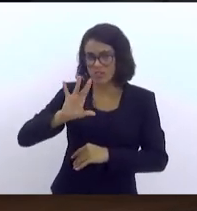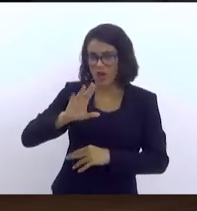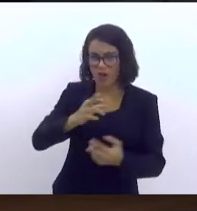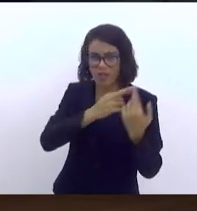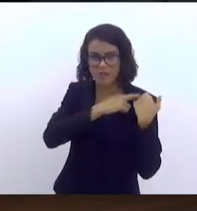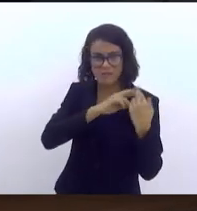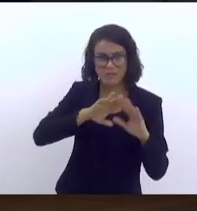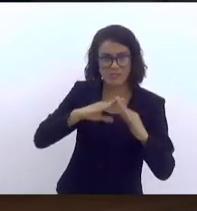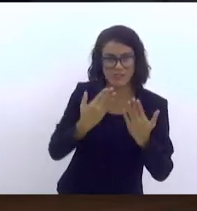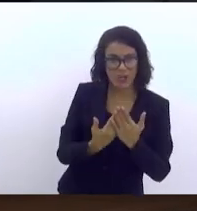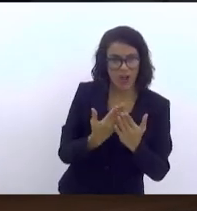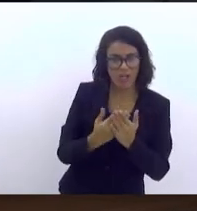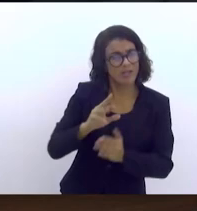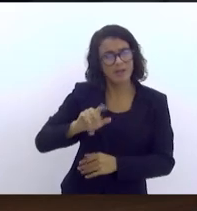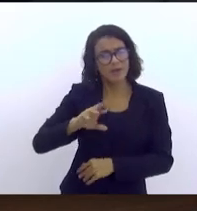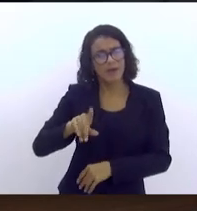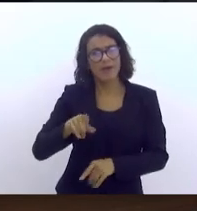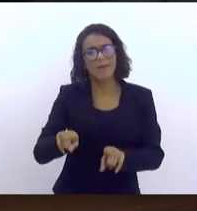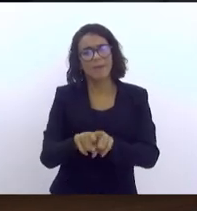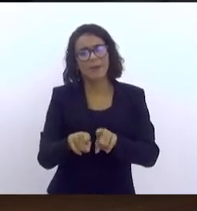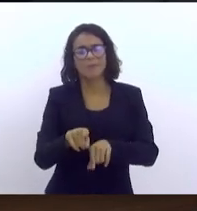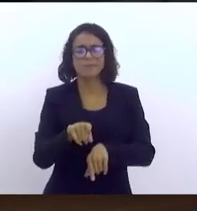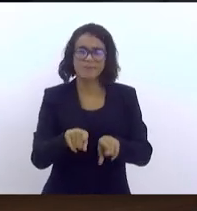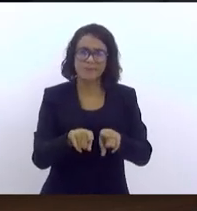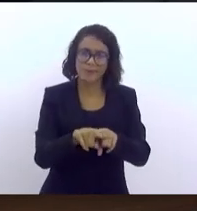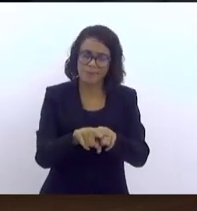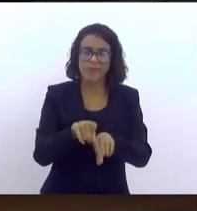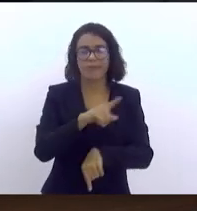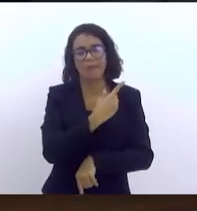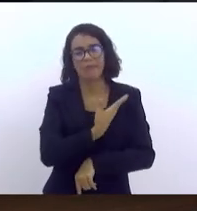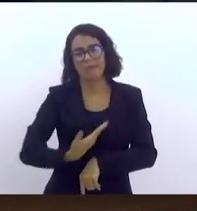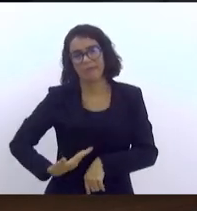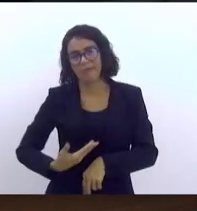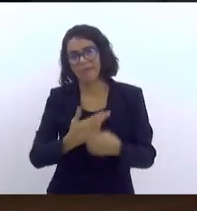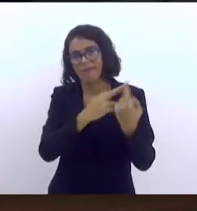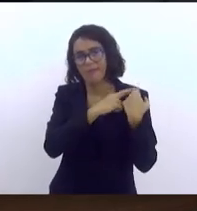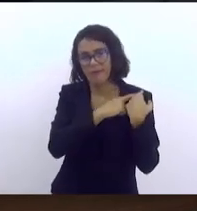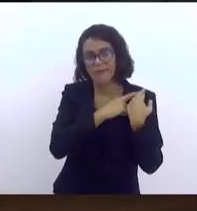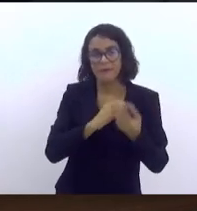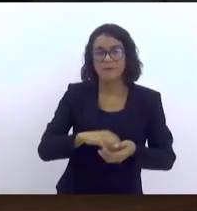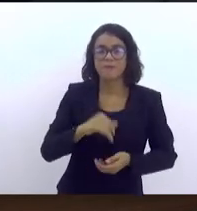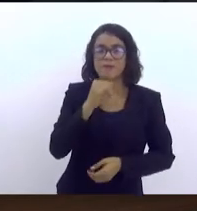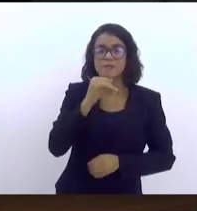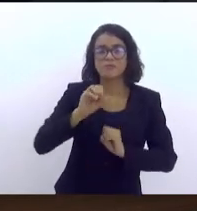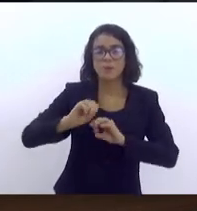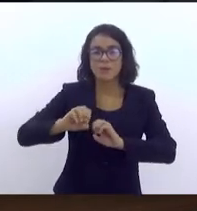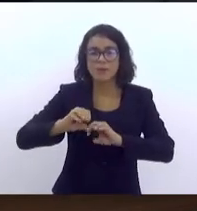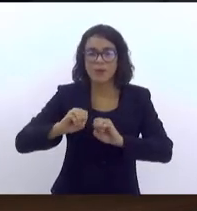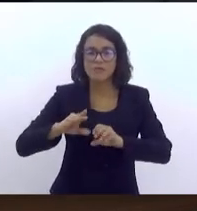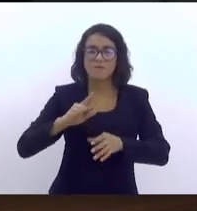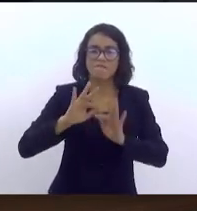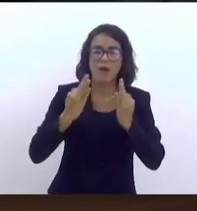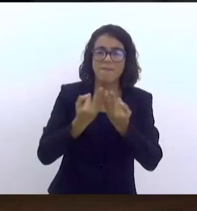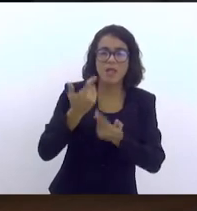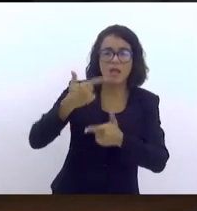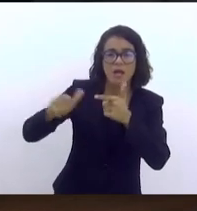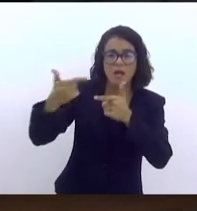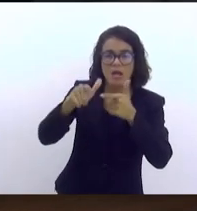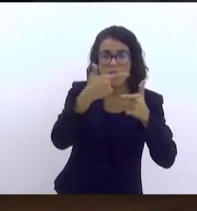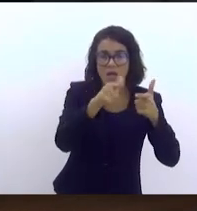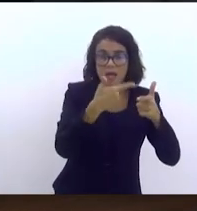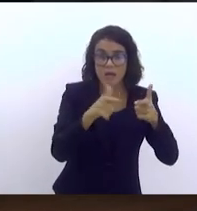algo do Estado porque a respeito de falar de Educação de famílias desajustadas é